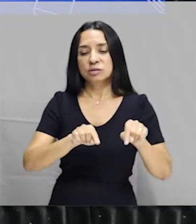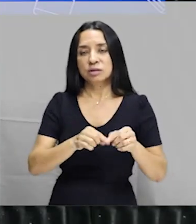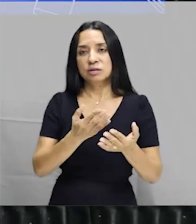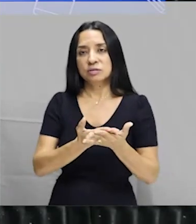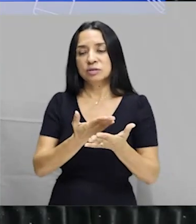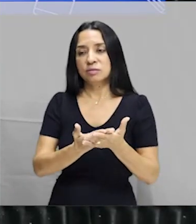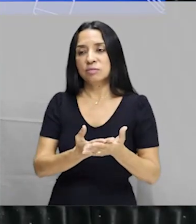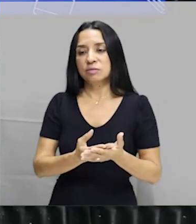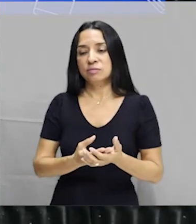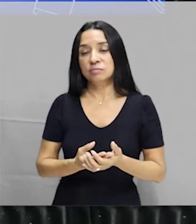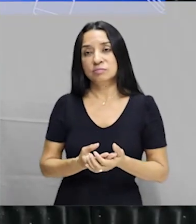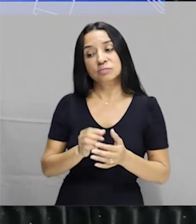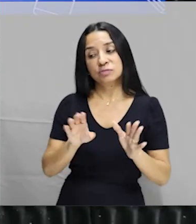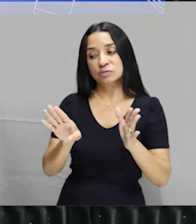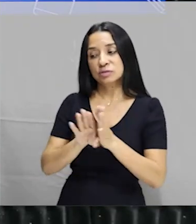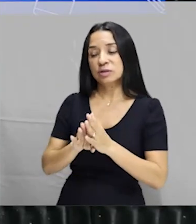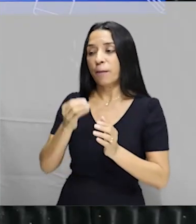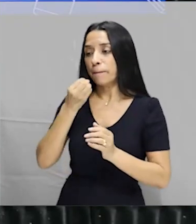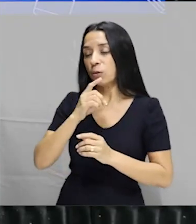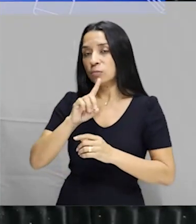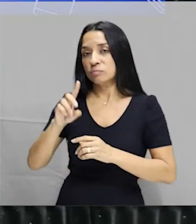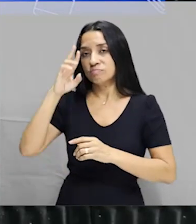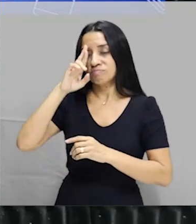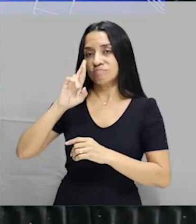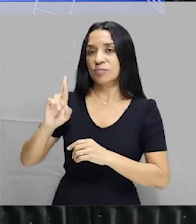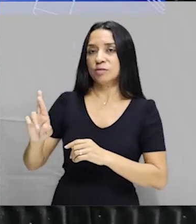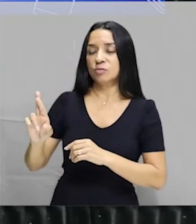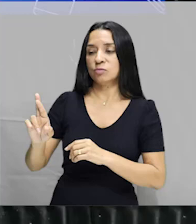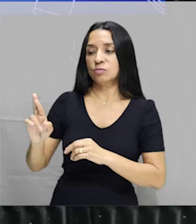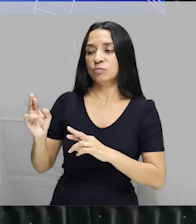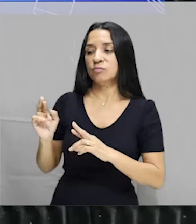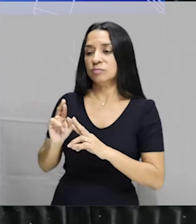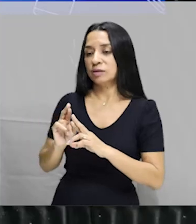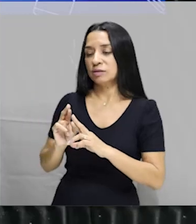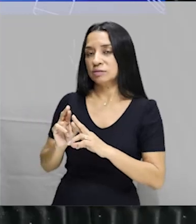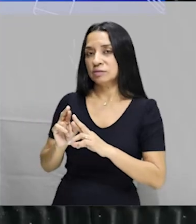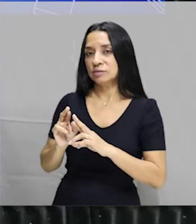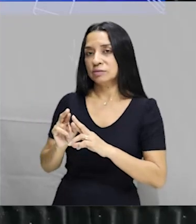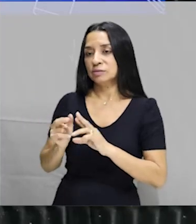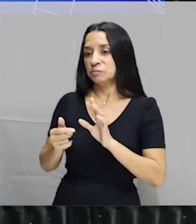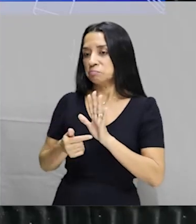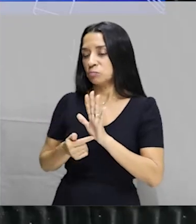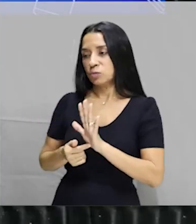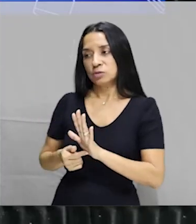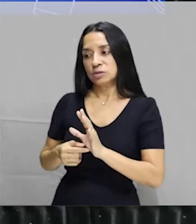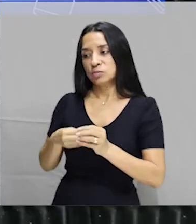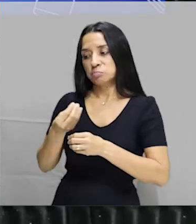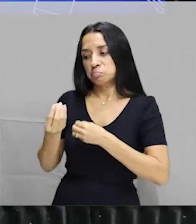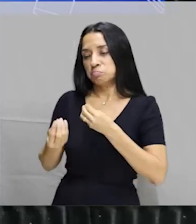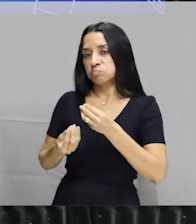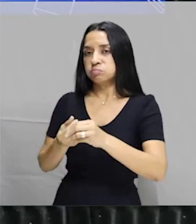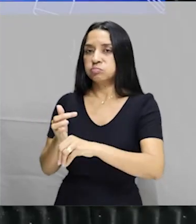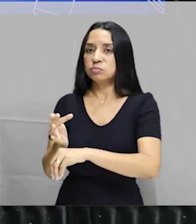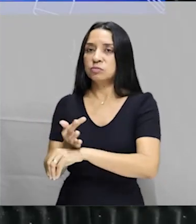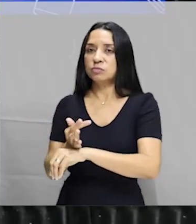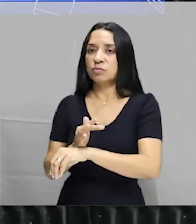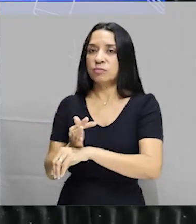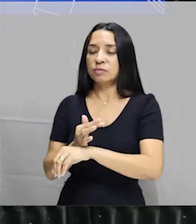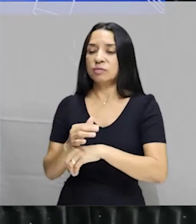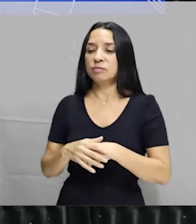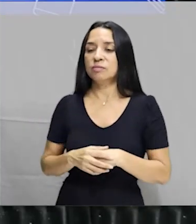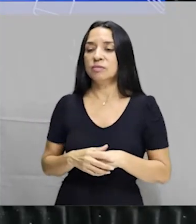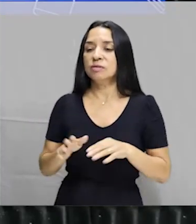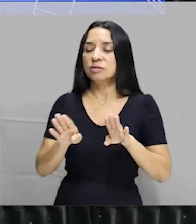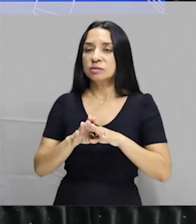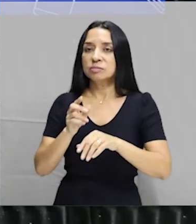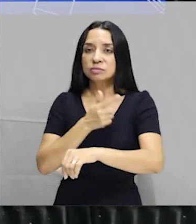senhor, né? Eu vou chegar já me referindo de uma maneira mais formal. Também um